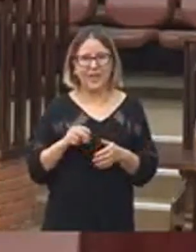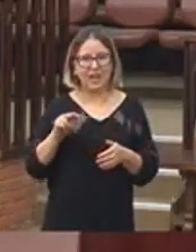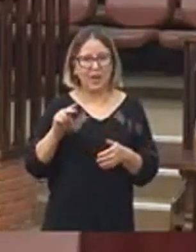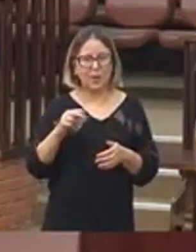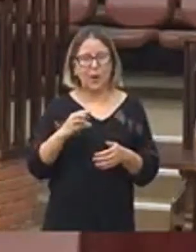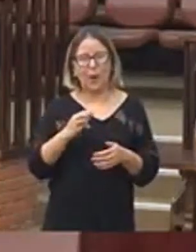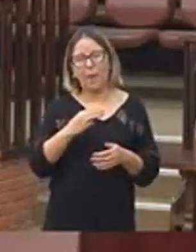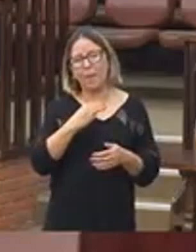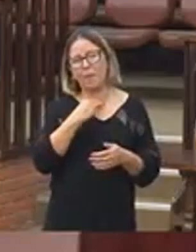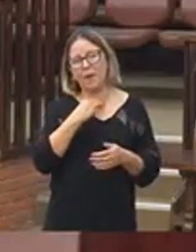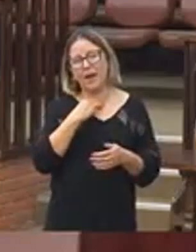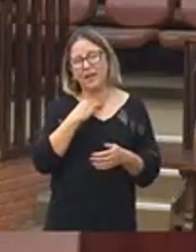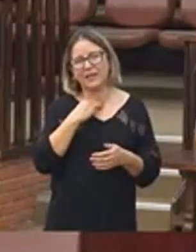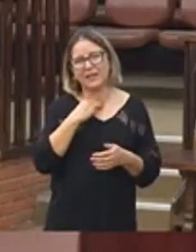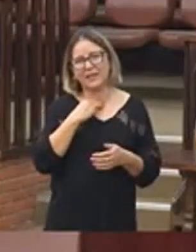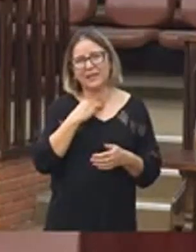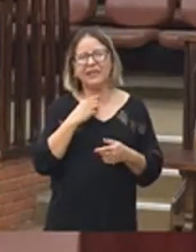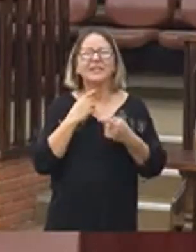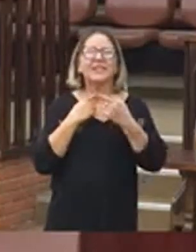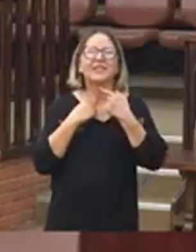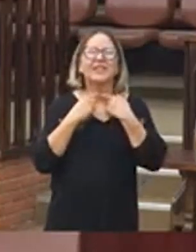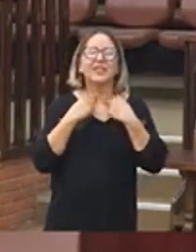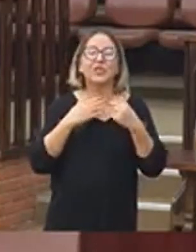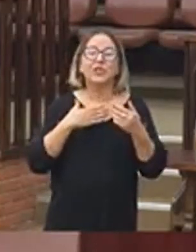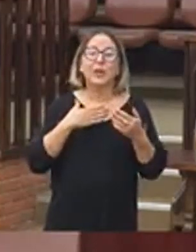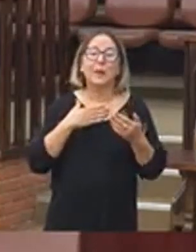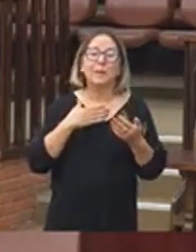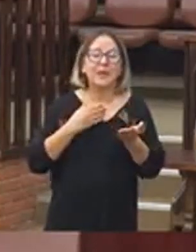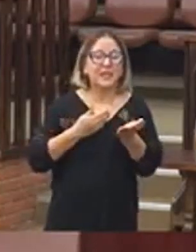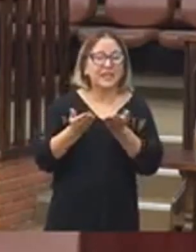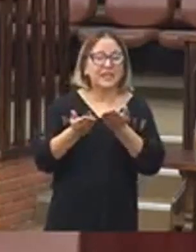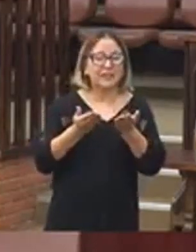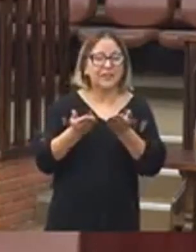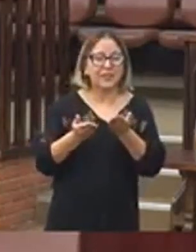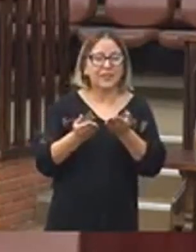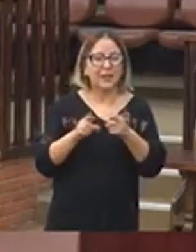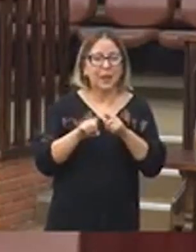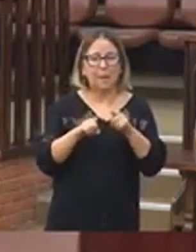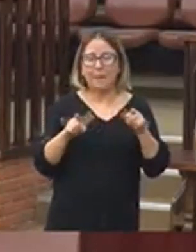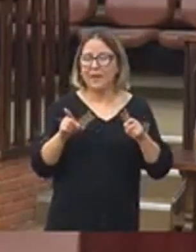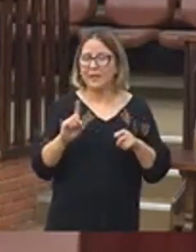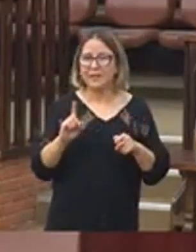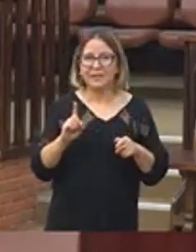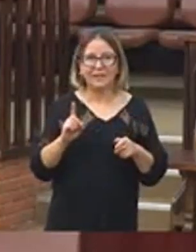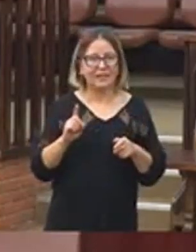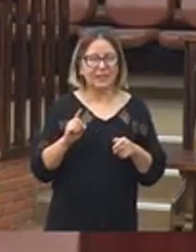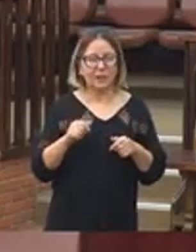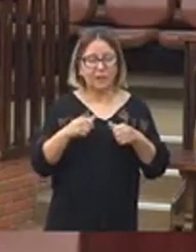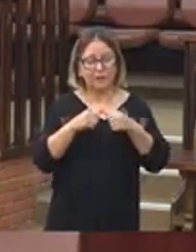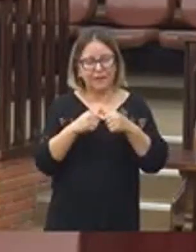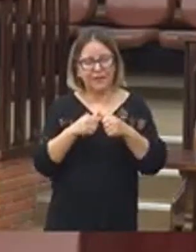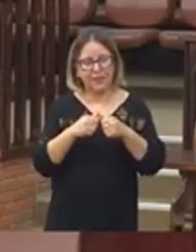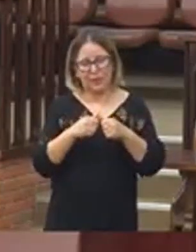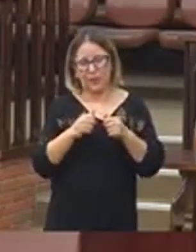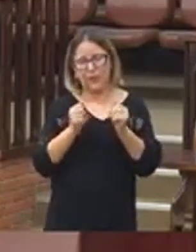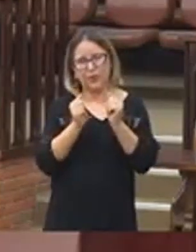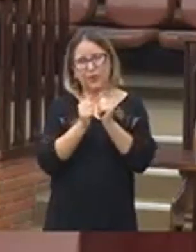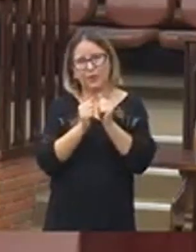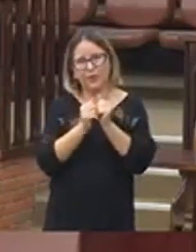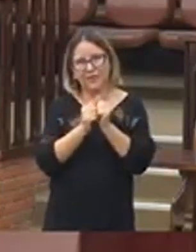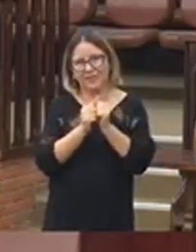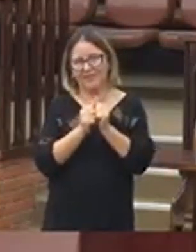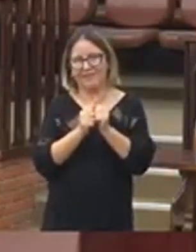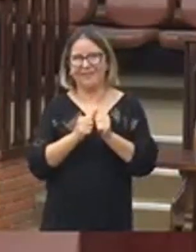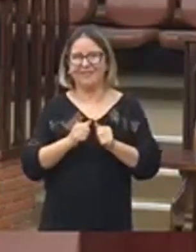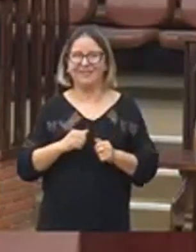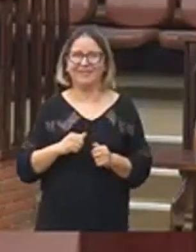servir-me, não tirou proveito da minha presença. Você age da mesma